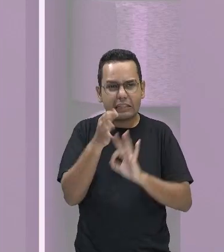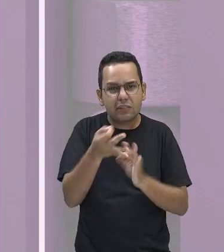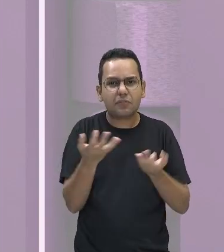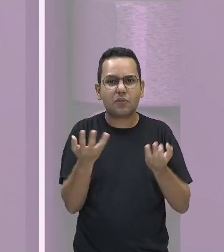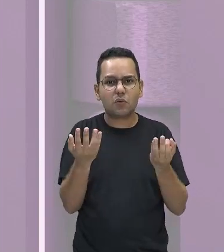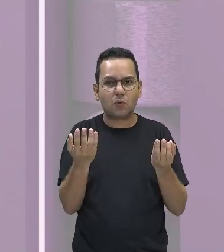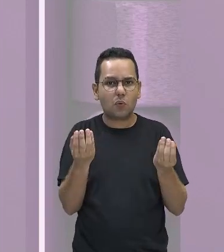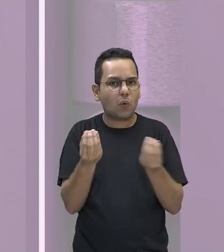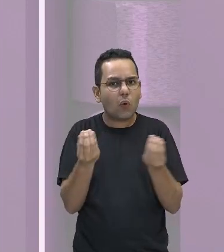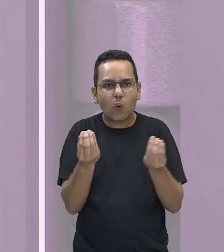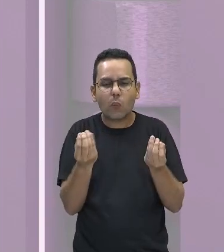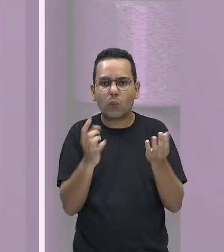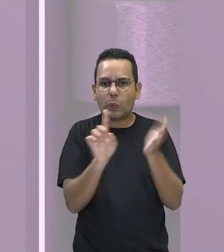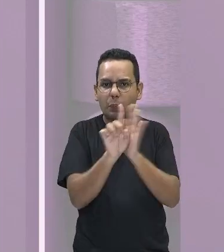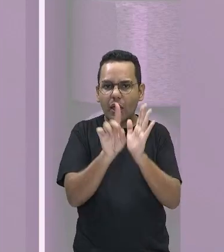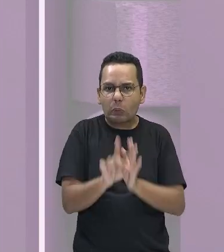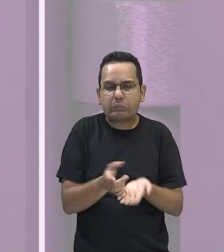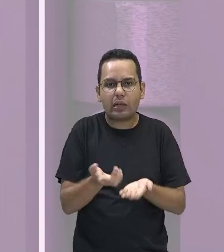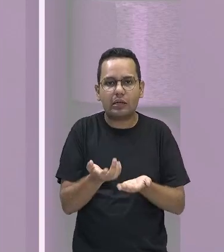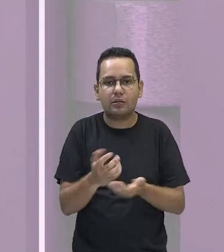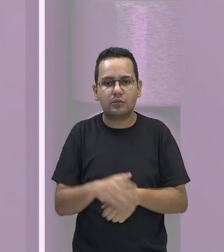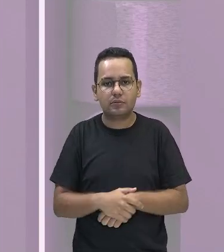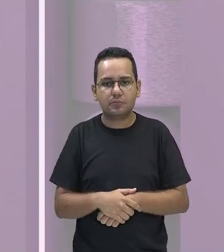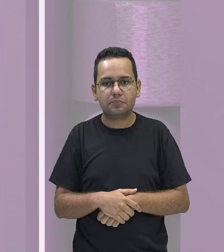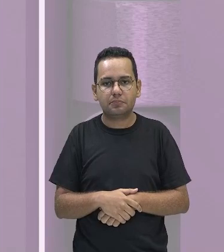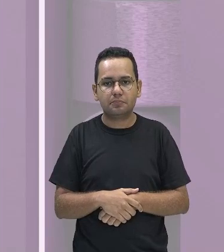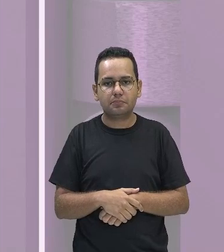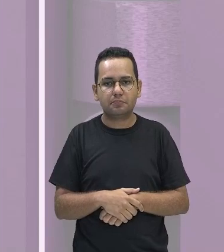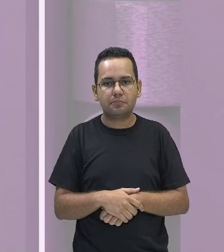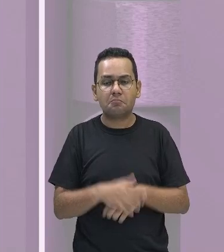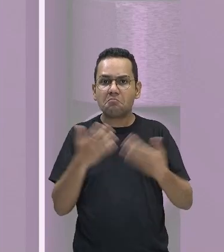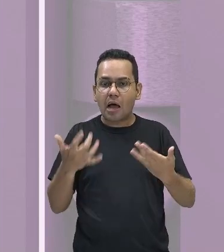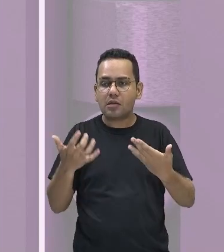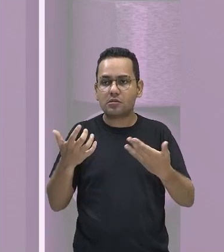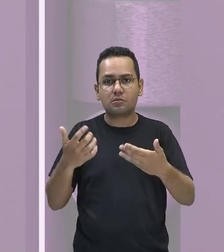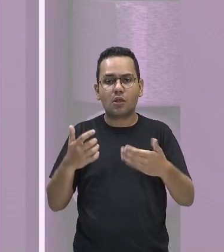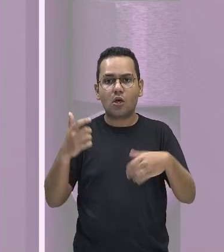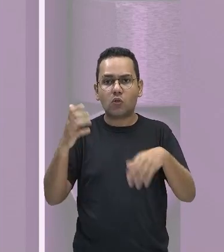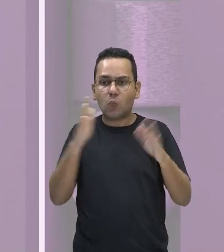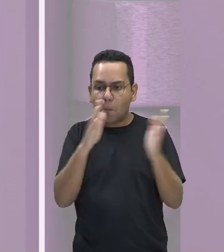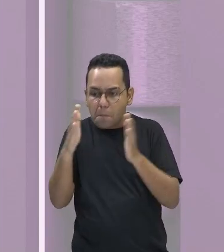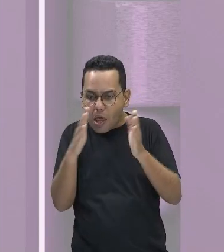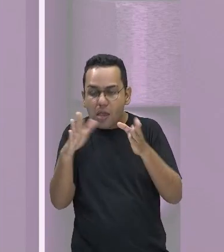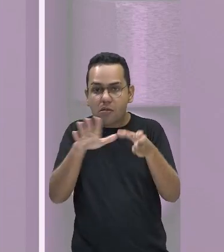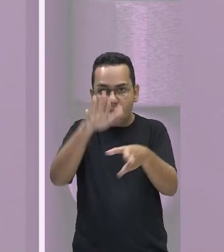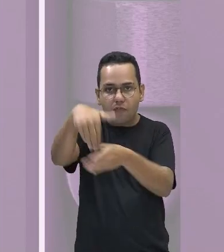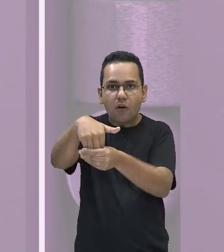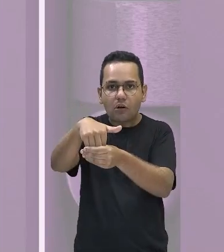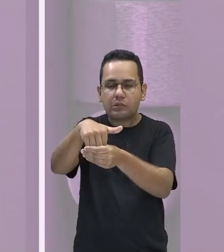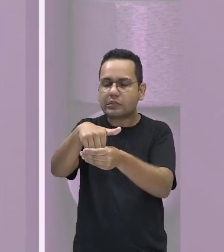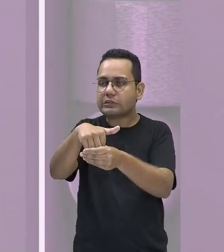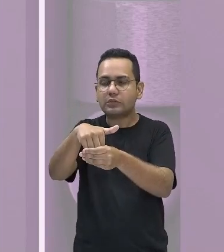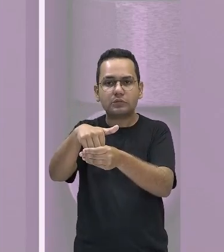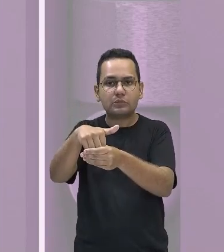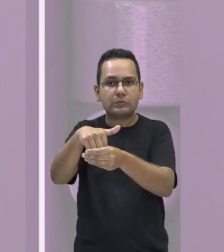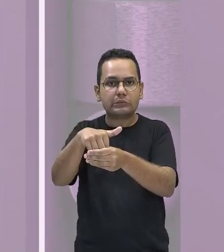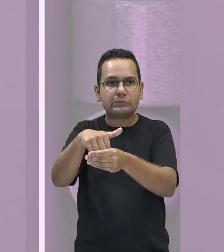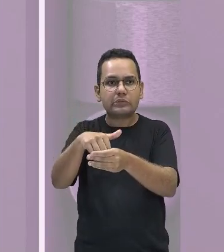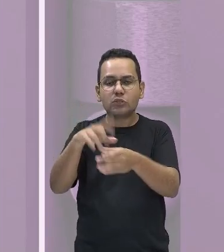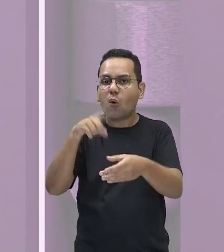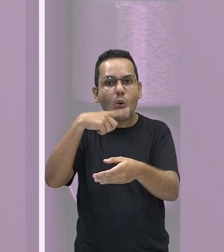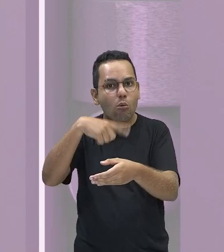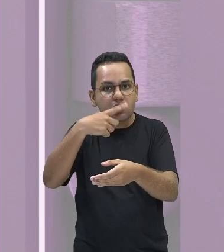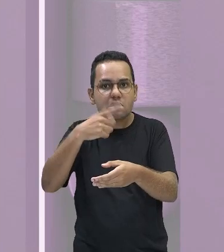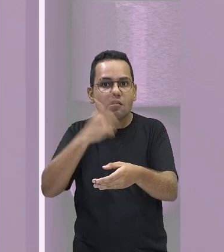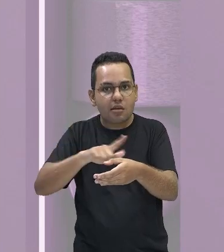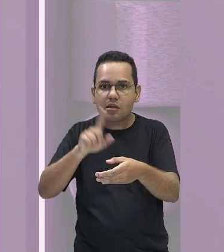bom? E aí, quando fosse chegar o dia da eleição, a gente ainda não tinha conseguido ir em todos os